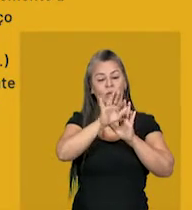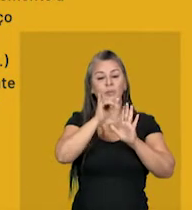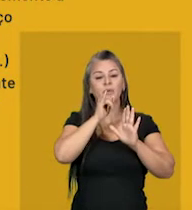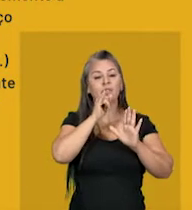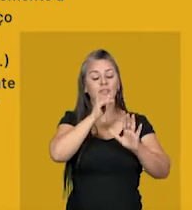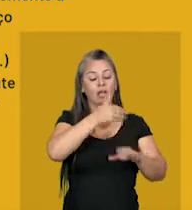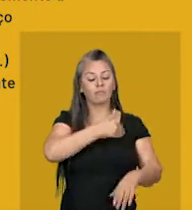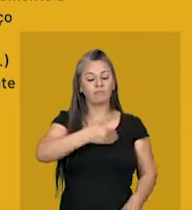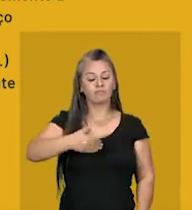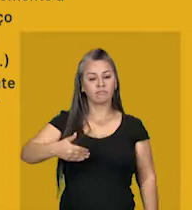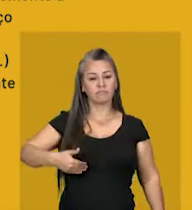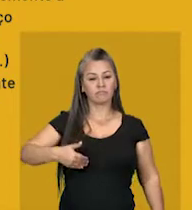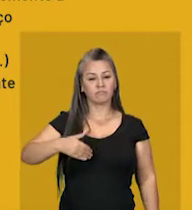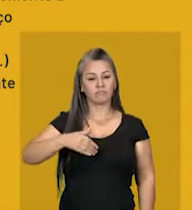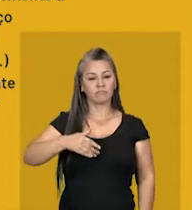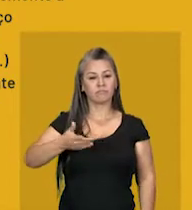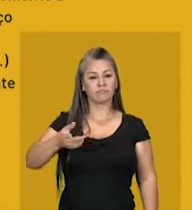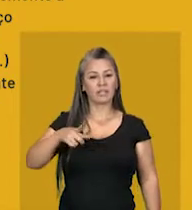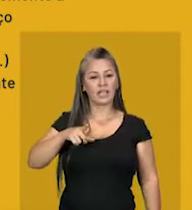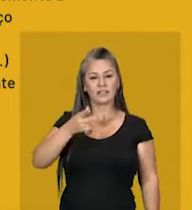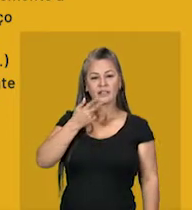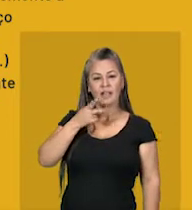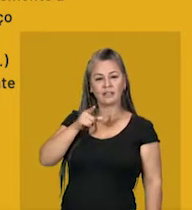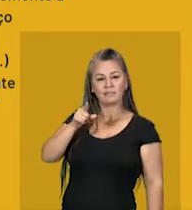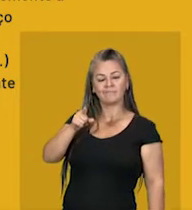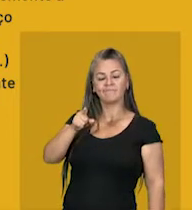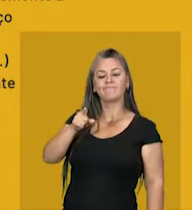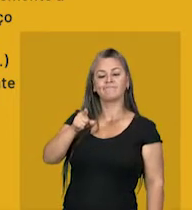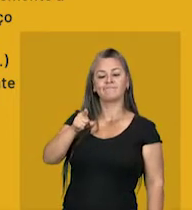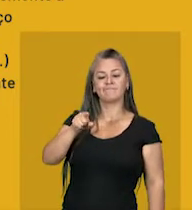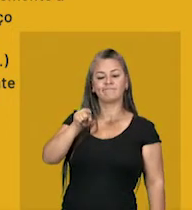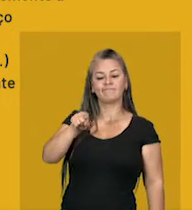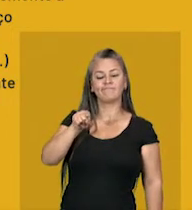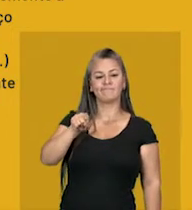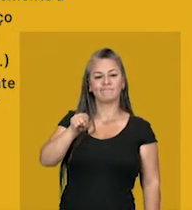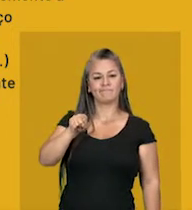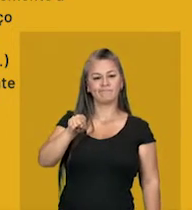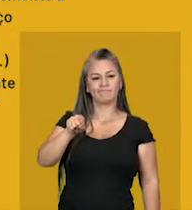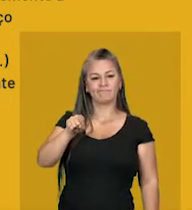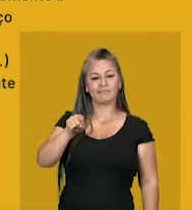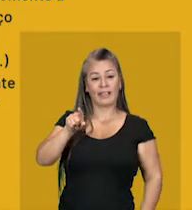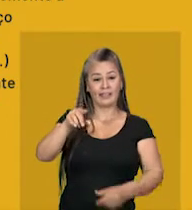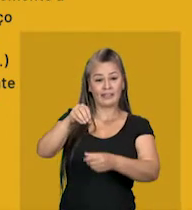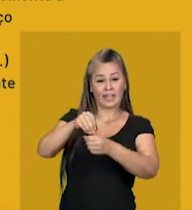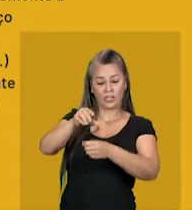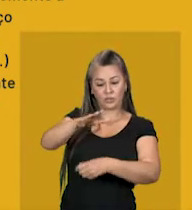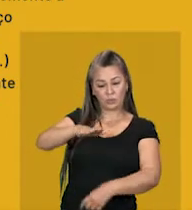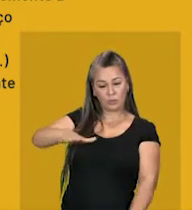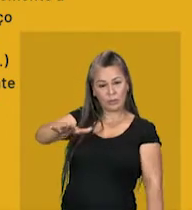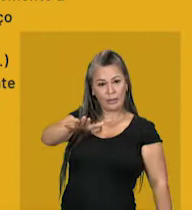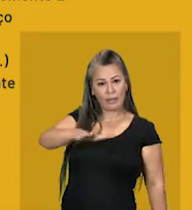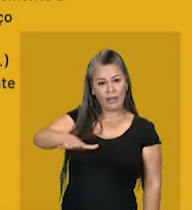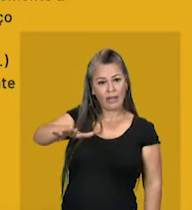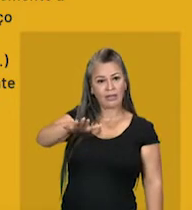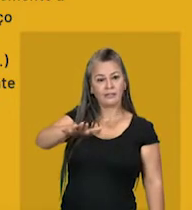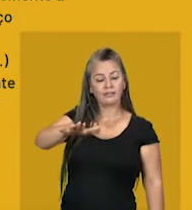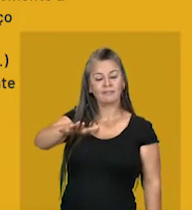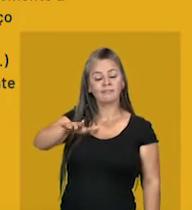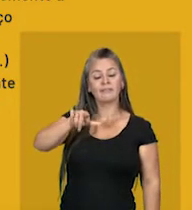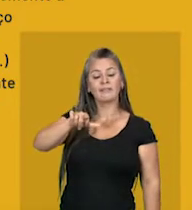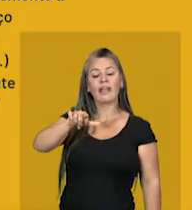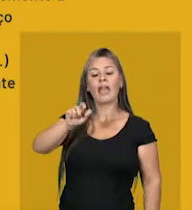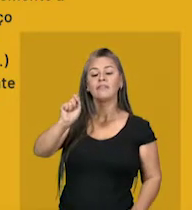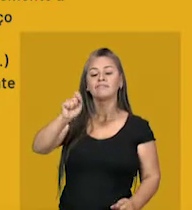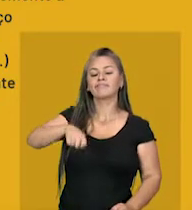aquela comunidade humana que requisita para si, com sucesso, no interior de uma determinada região, o monopólio